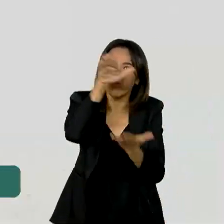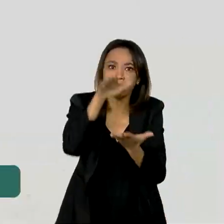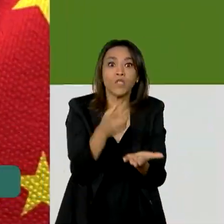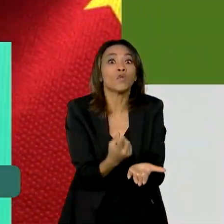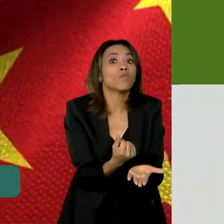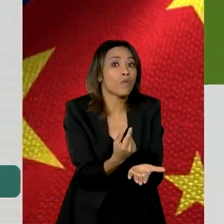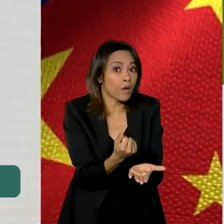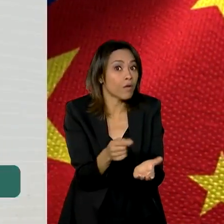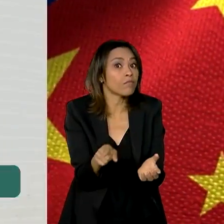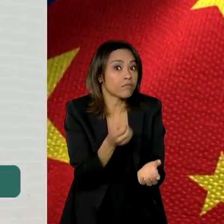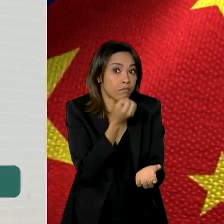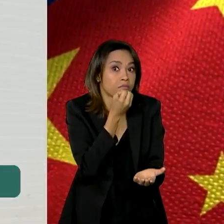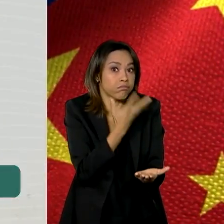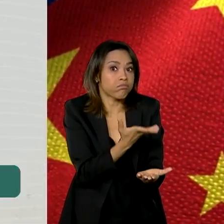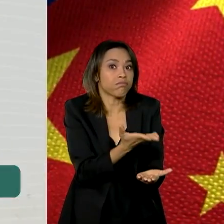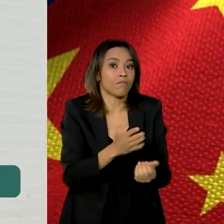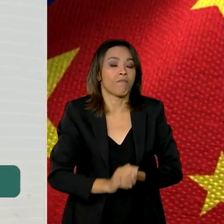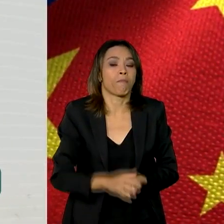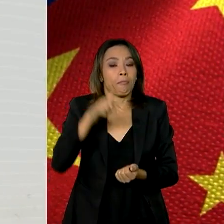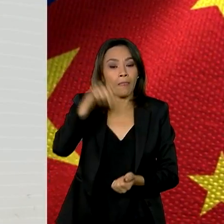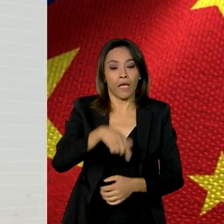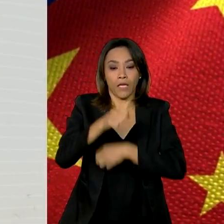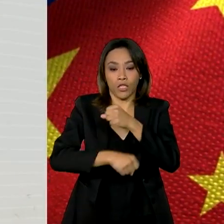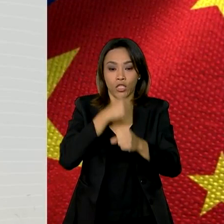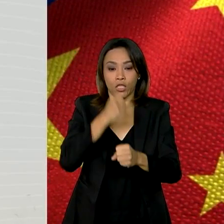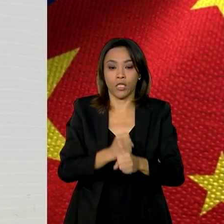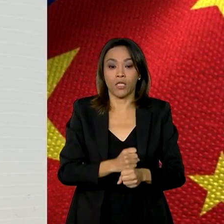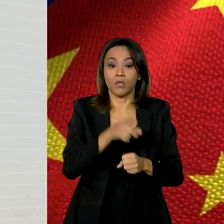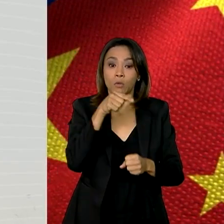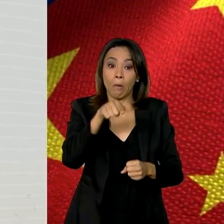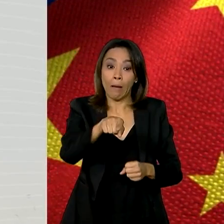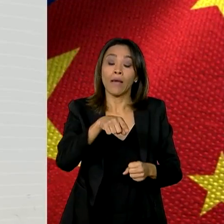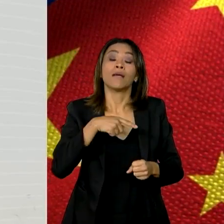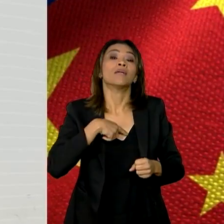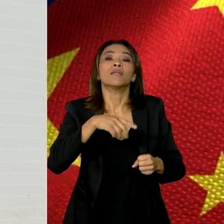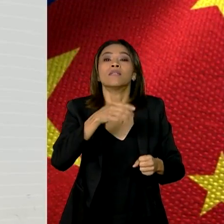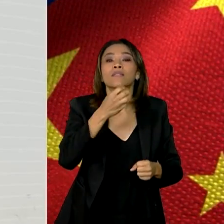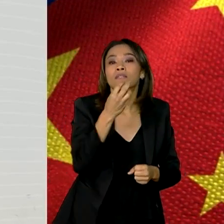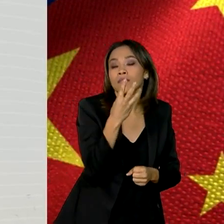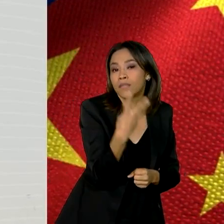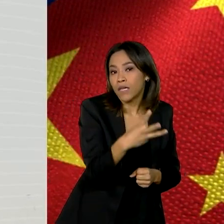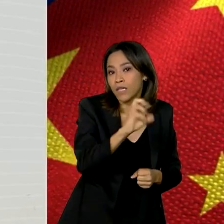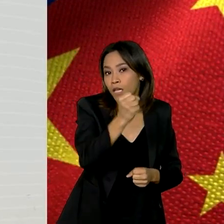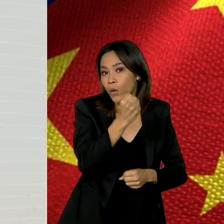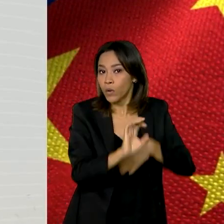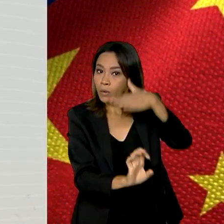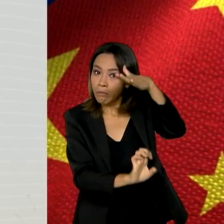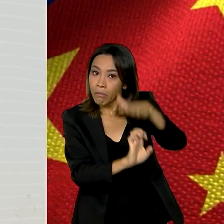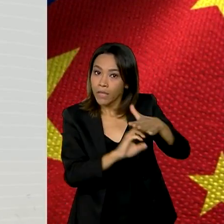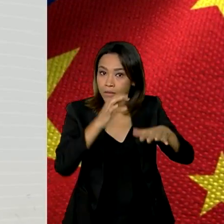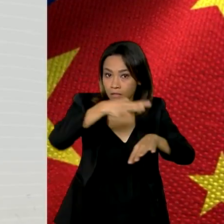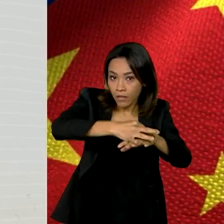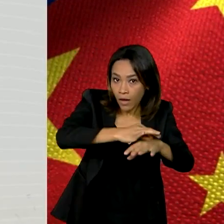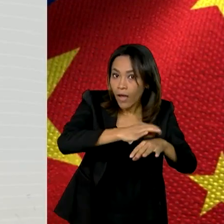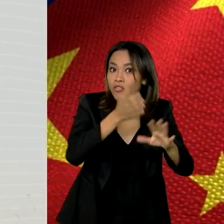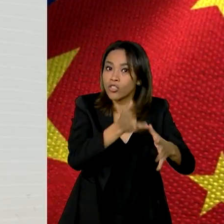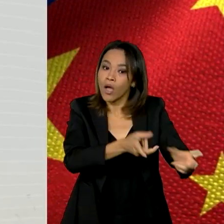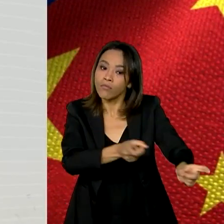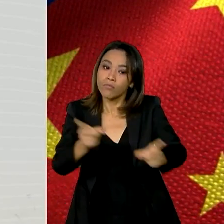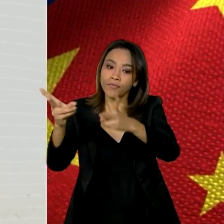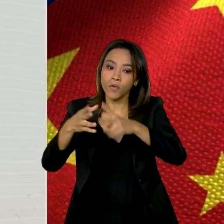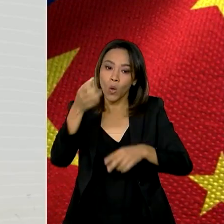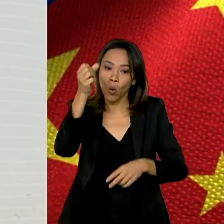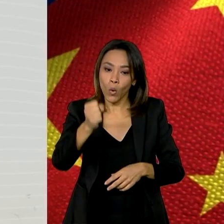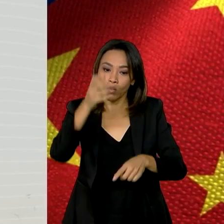preço. Este ano, mais 38 frigoríficos brasileiros foram habilitados a exportar carnes para a China. 8 de